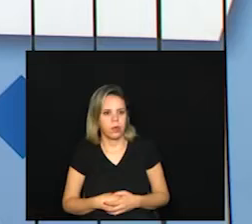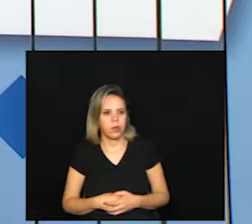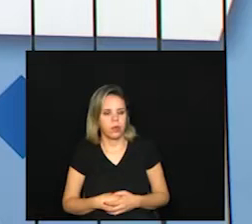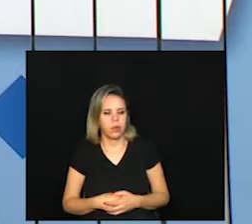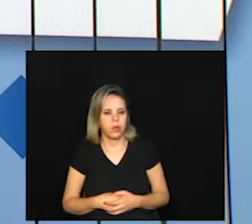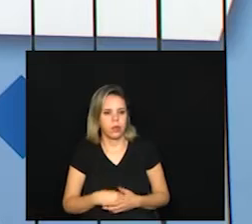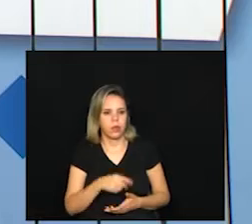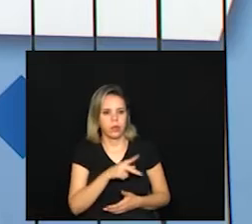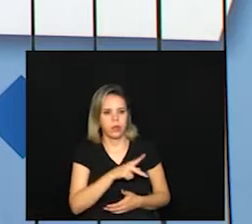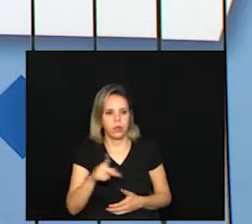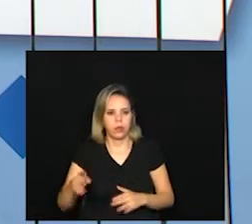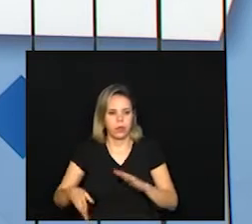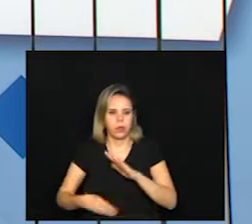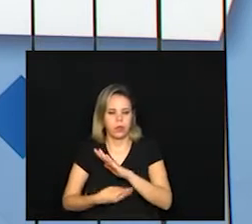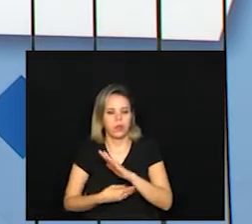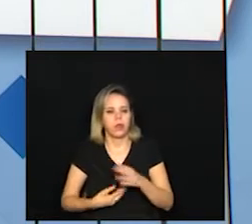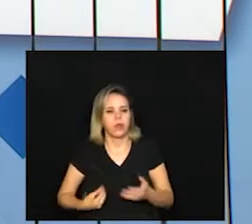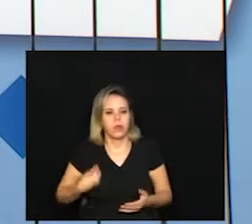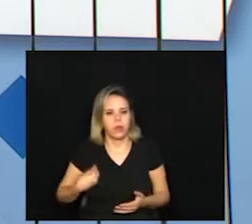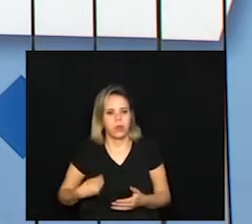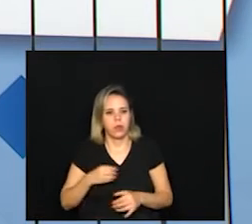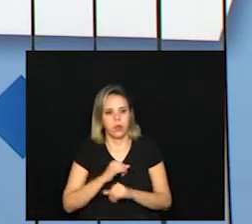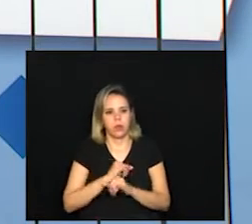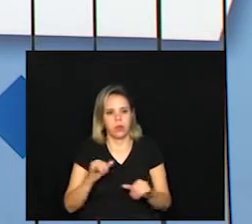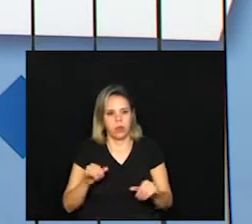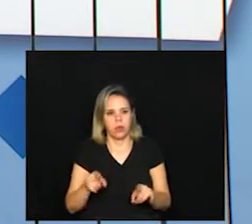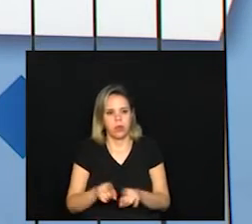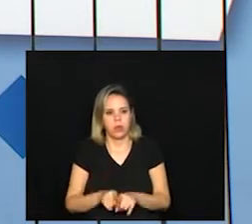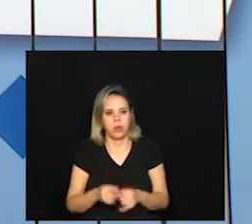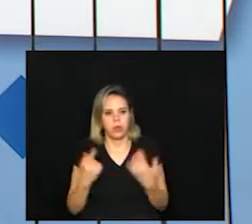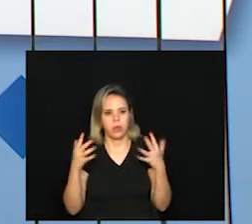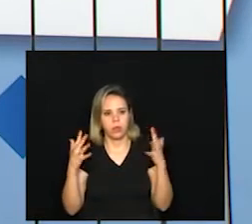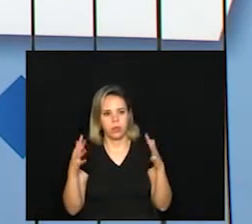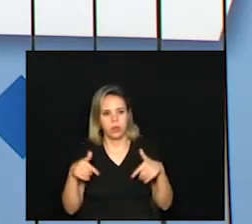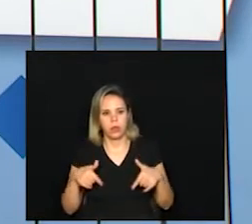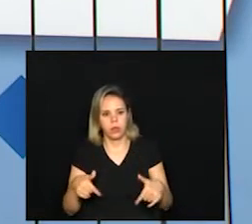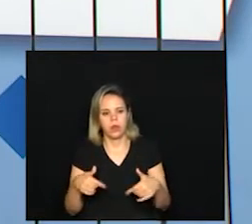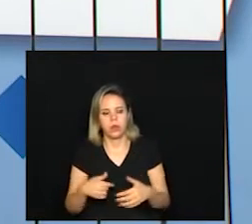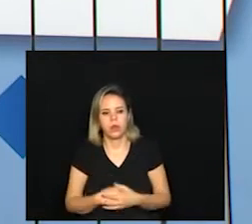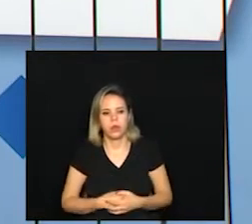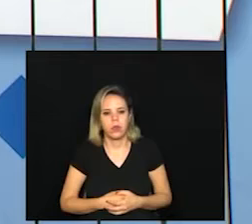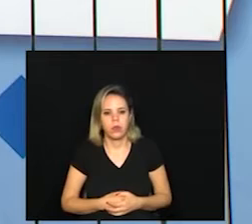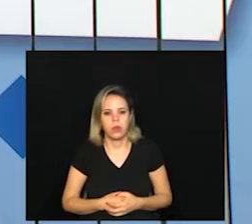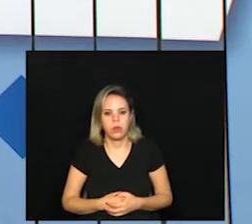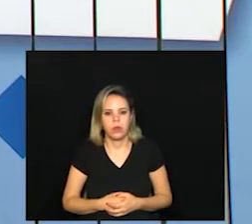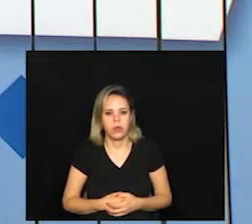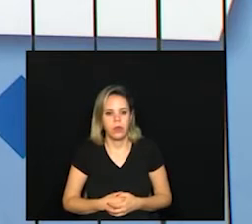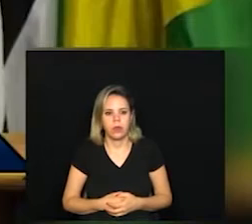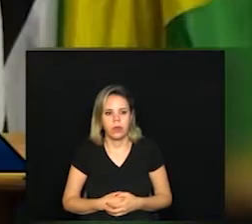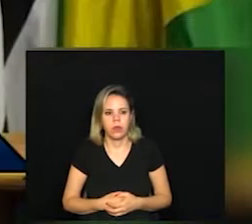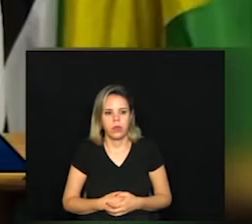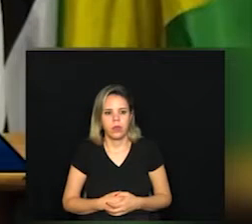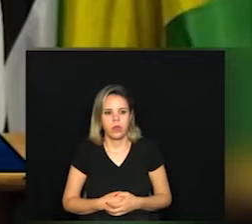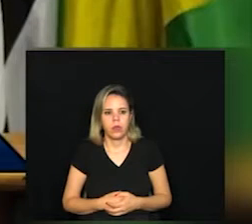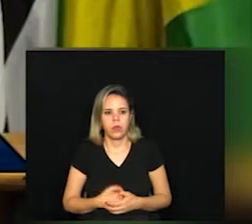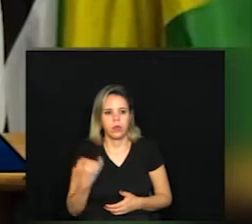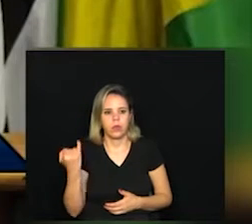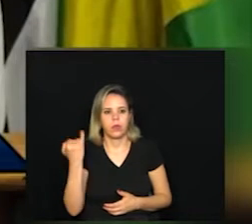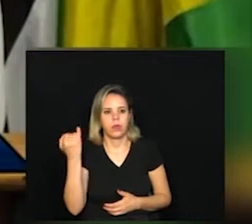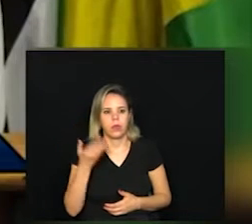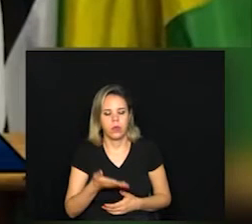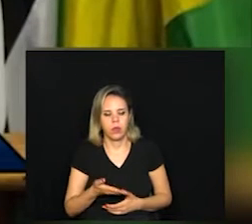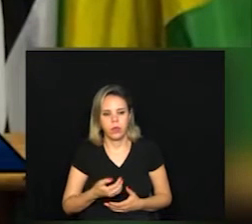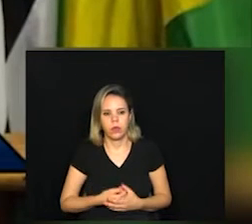E o presidente da Câmara esteve no anúncio e parabenizou a iniciativa. Isso é muito